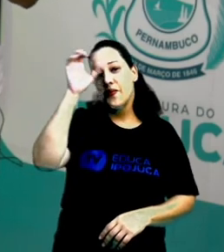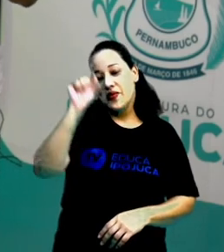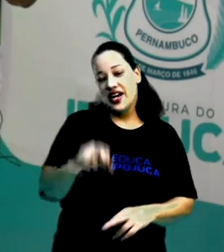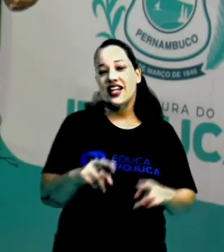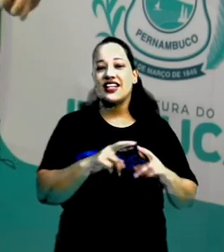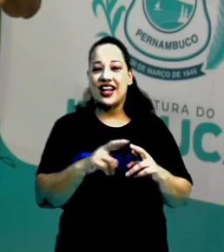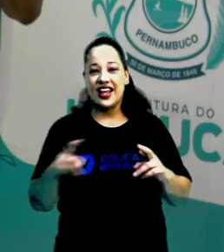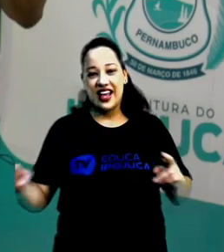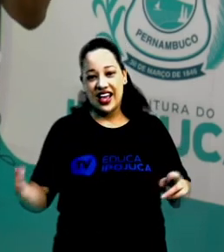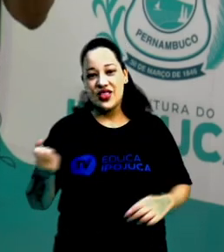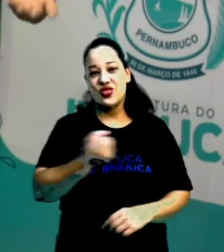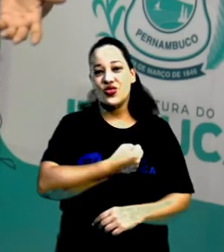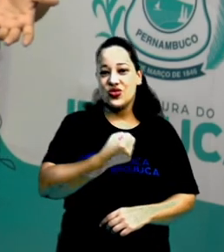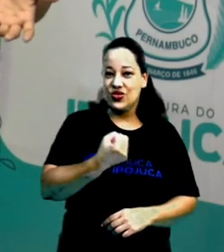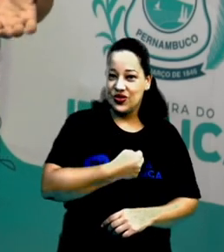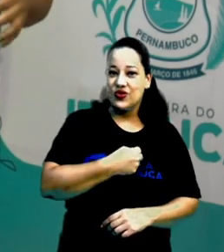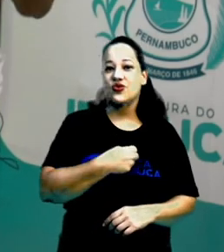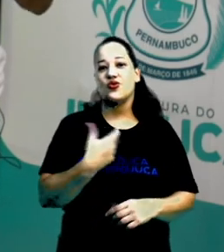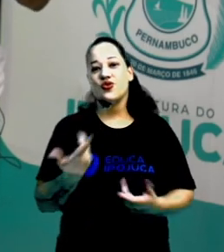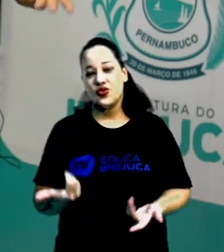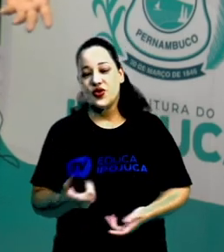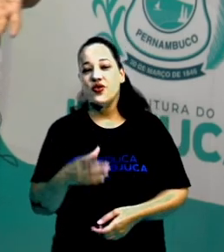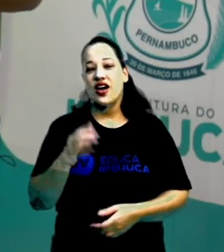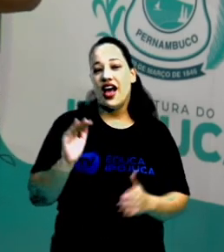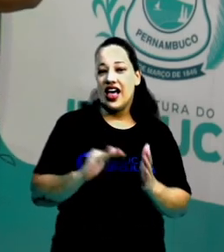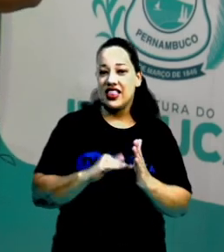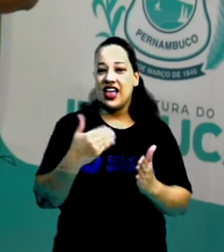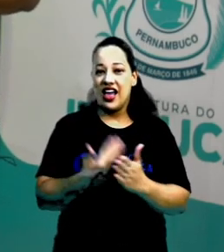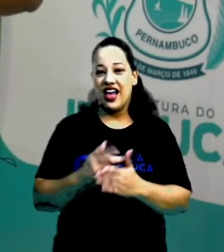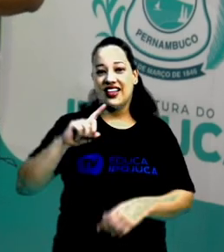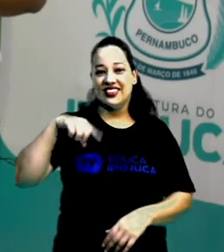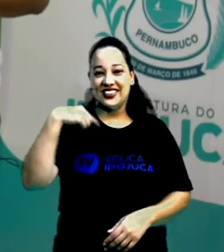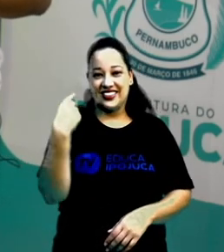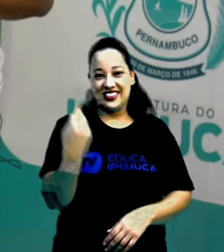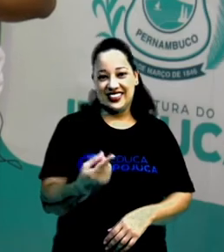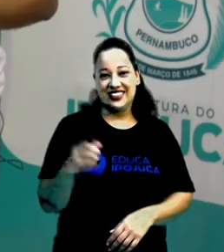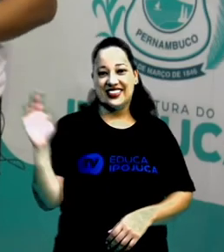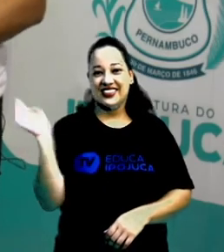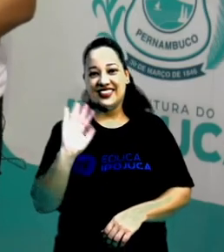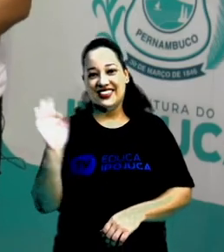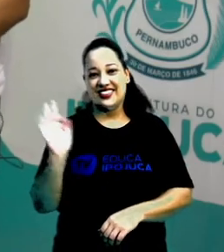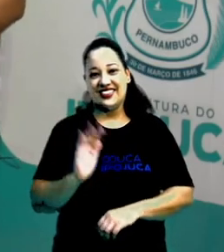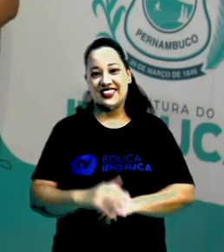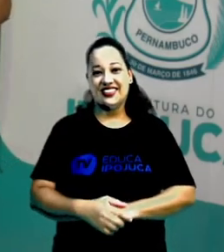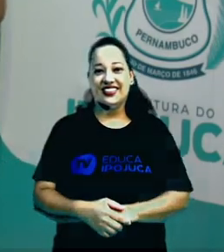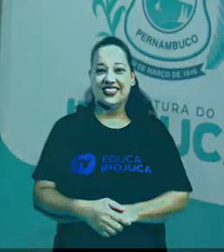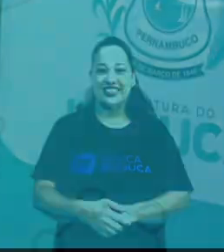sequência numérica, sobre a reta. Até a próxima, meus amores!